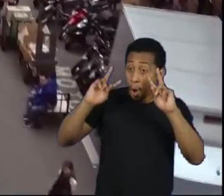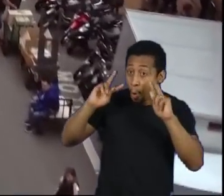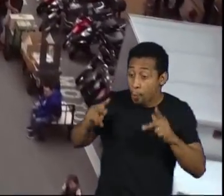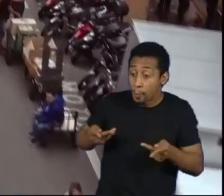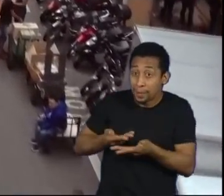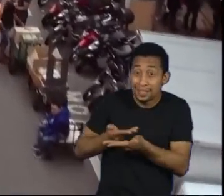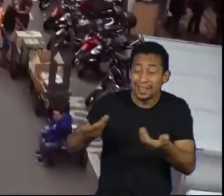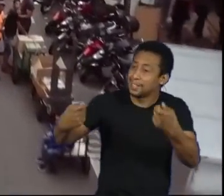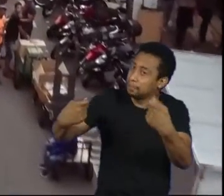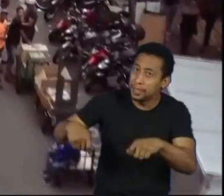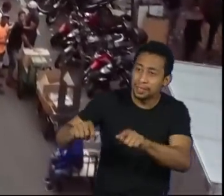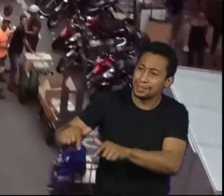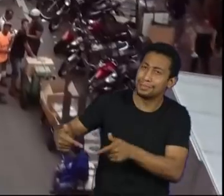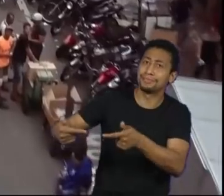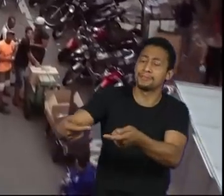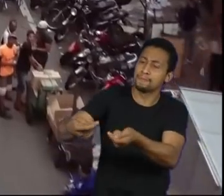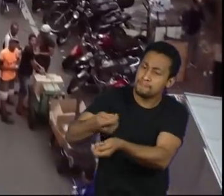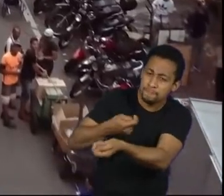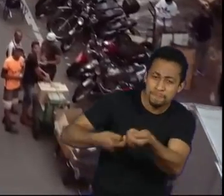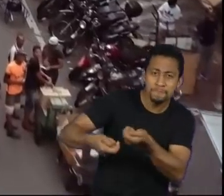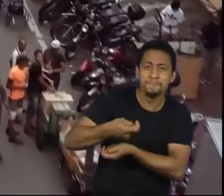a economia circular.